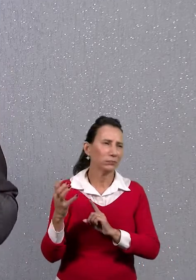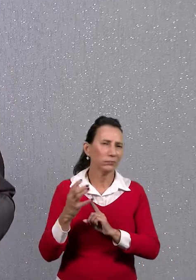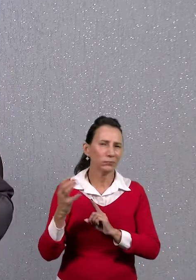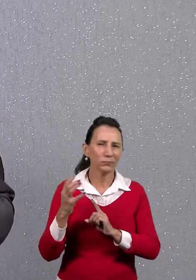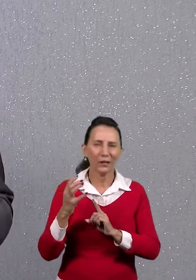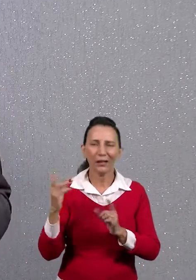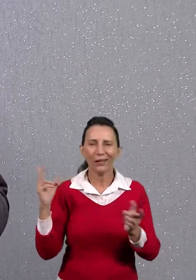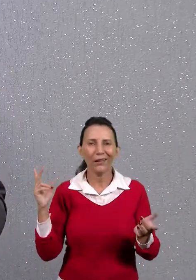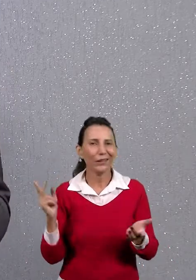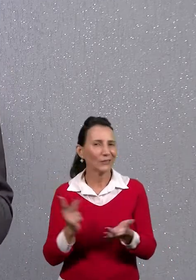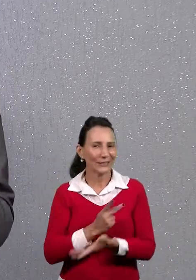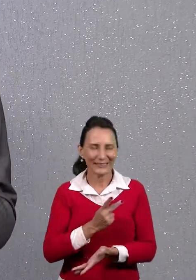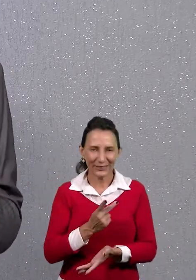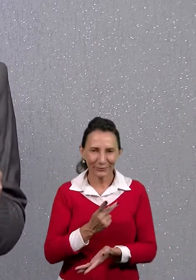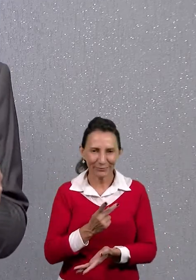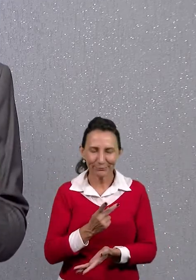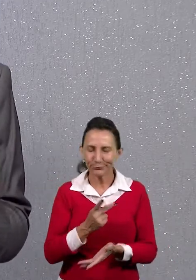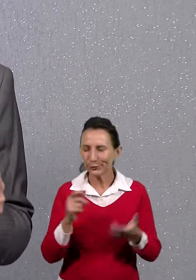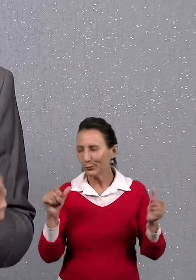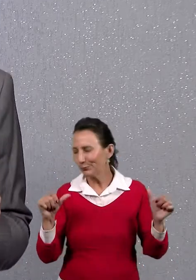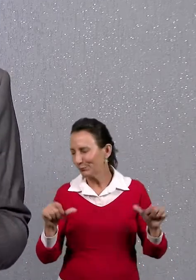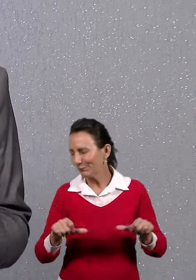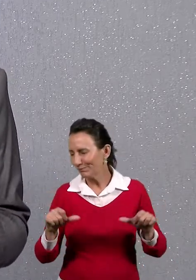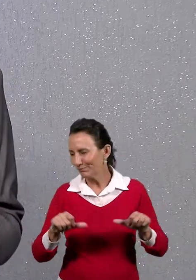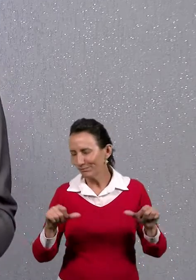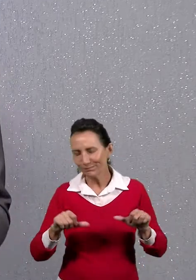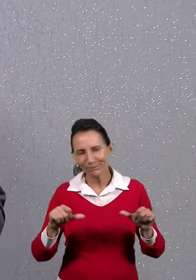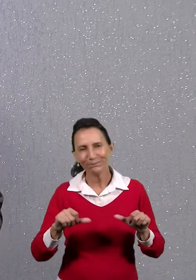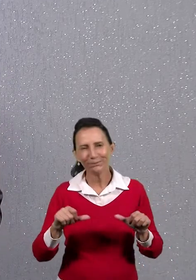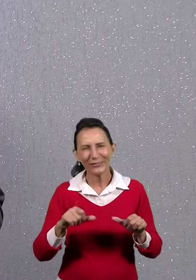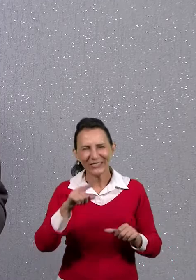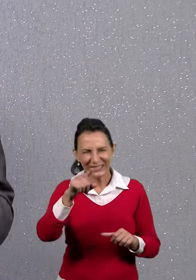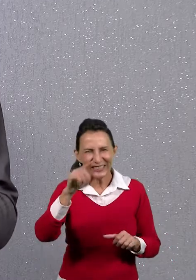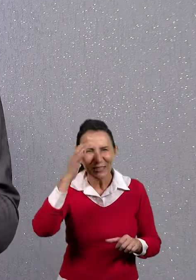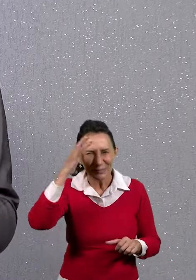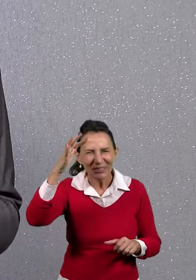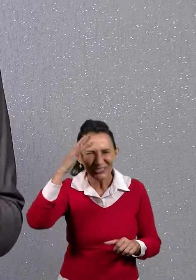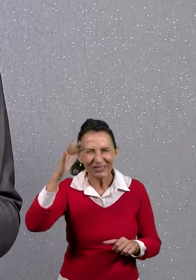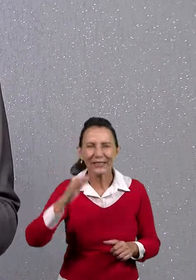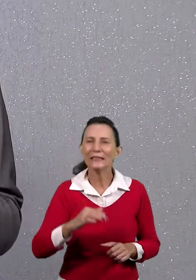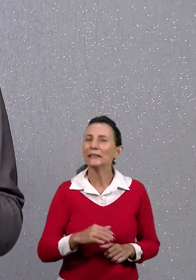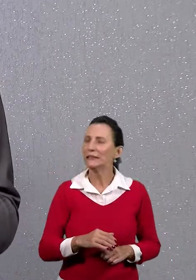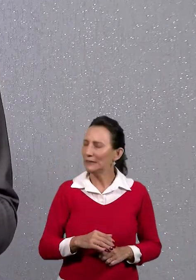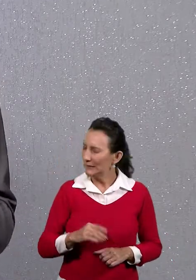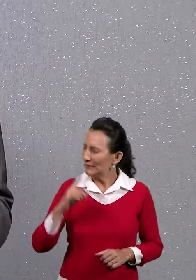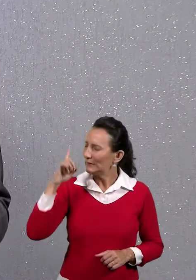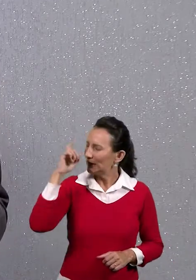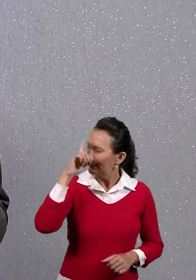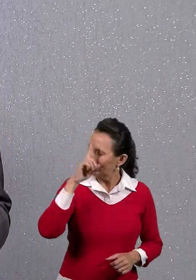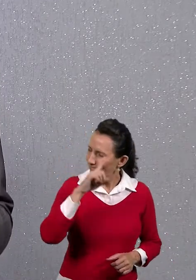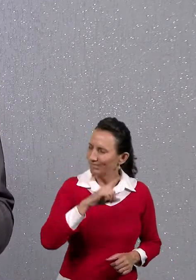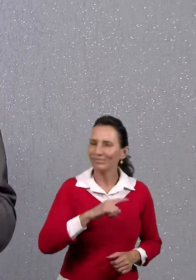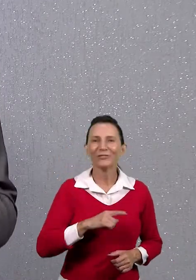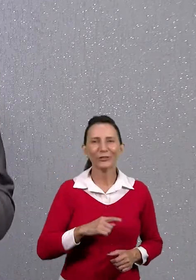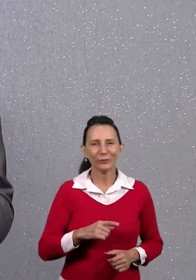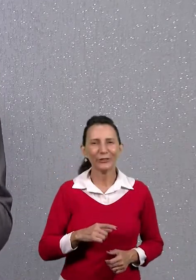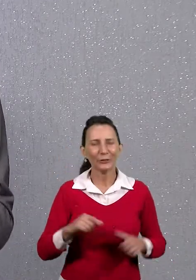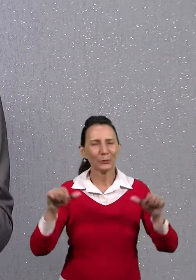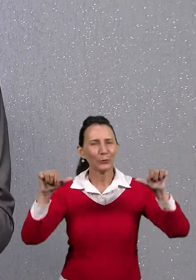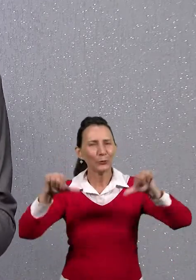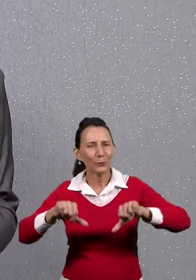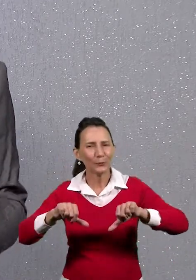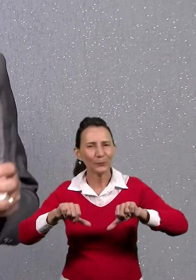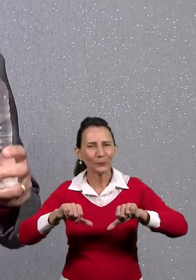fruto, o resultado? Só trenheira ruim. Nem imagine. Pode imaginar o tanto que você quiser, mas foi lasqueira, foi o pior do pior.